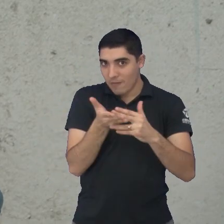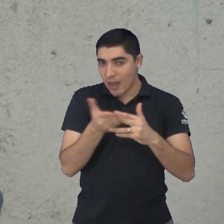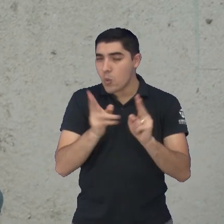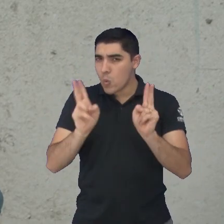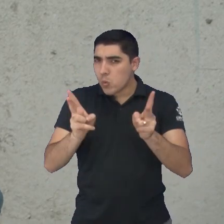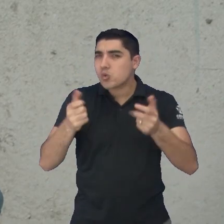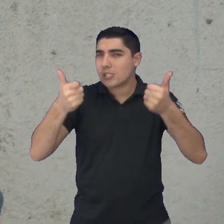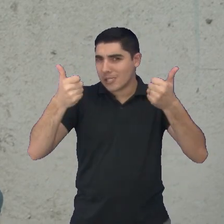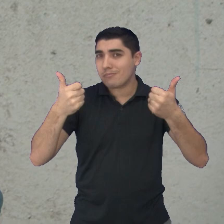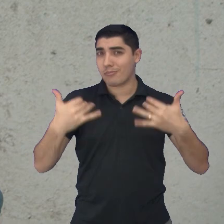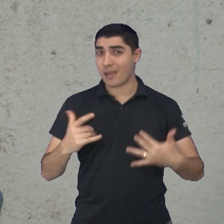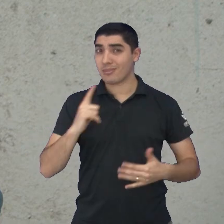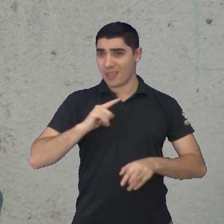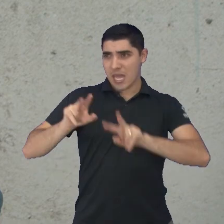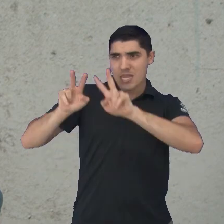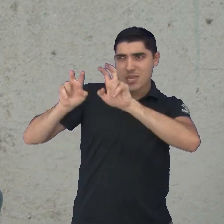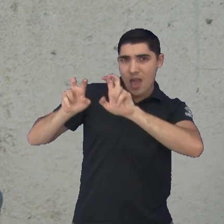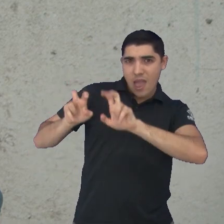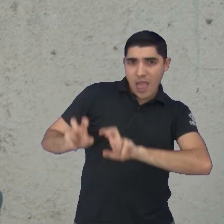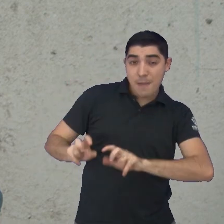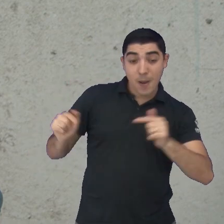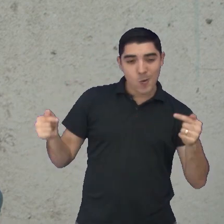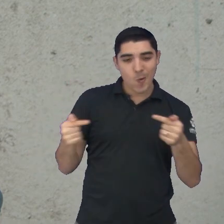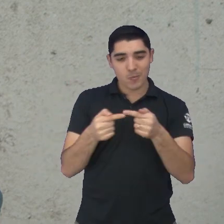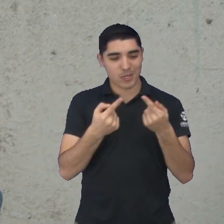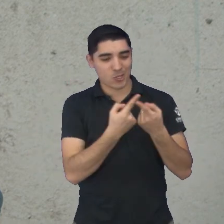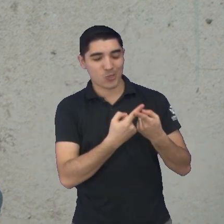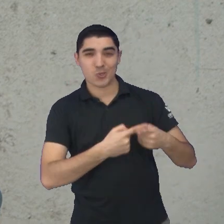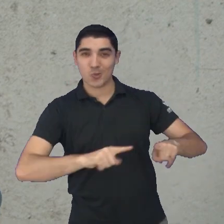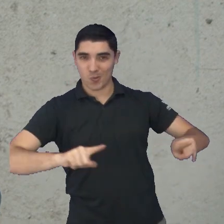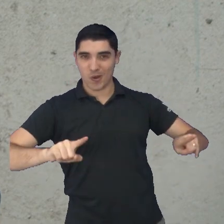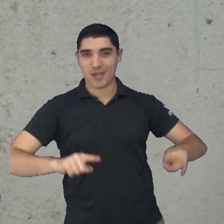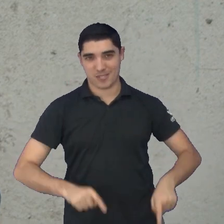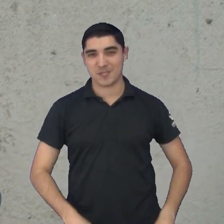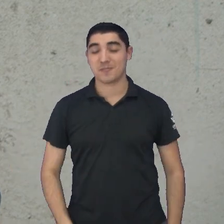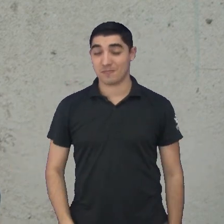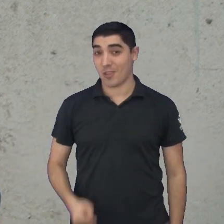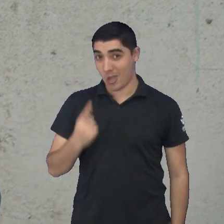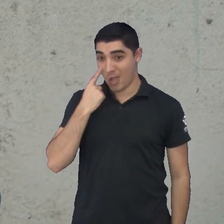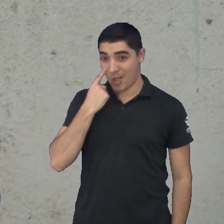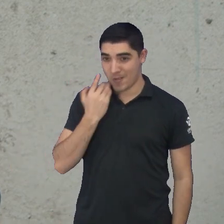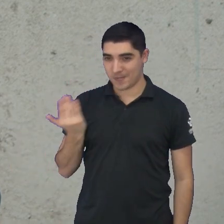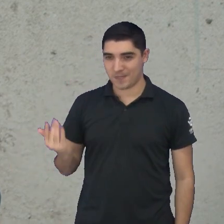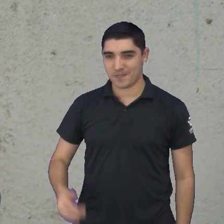tem muito assunto sobre esse mercado aqui no programa, viu? Olha só.